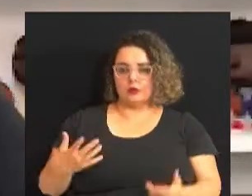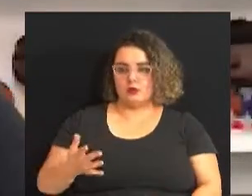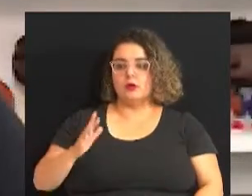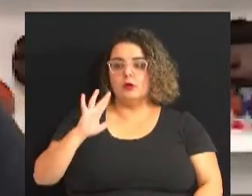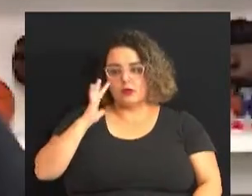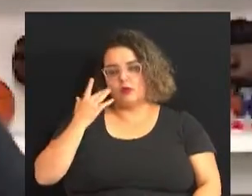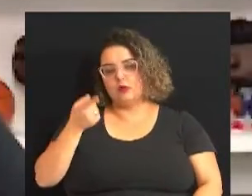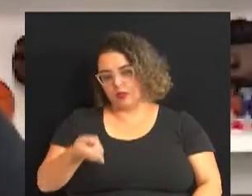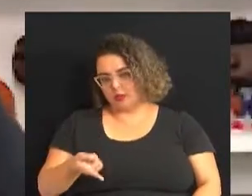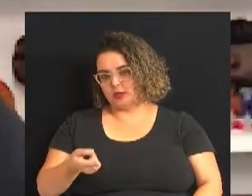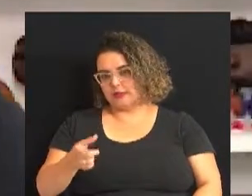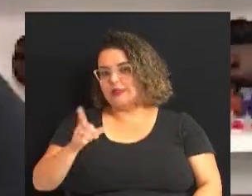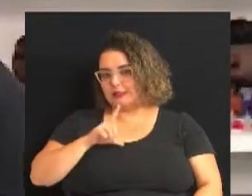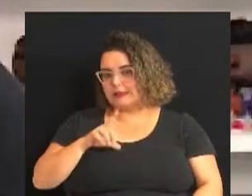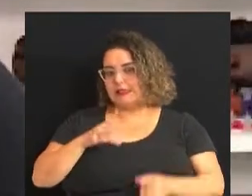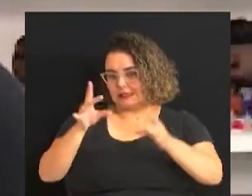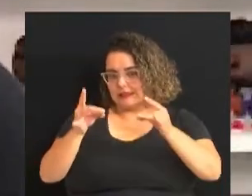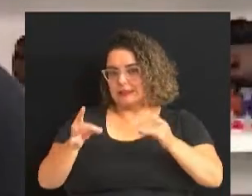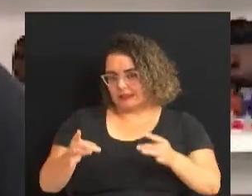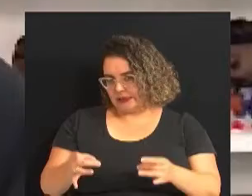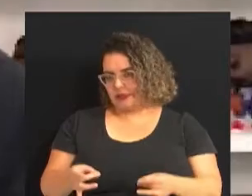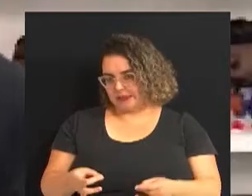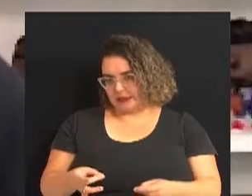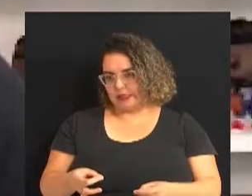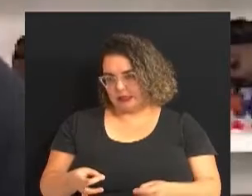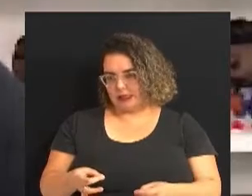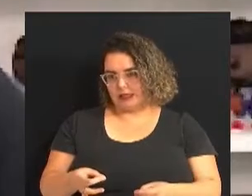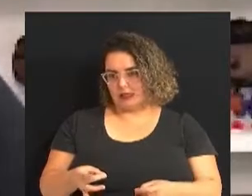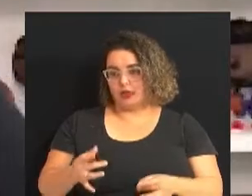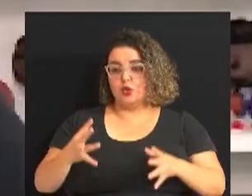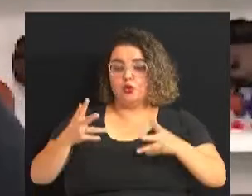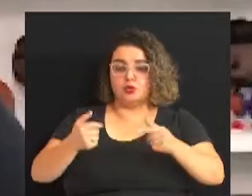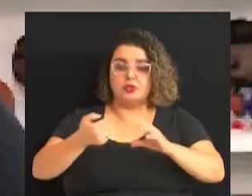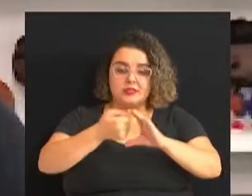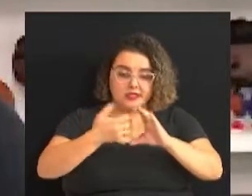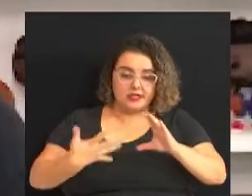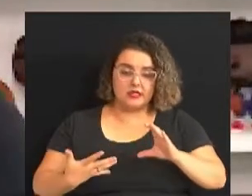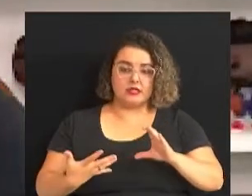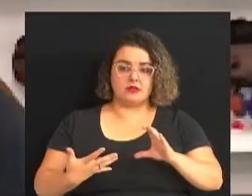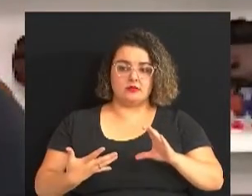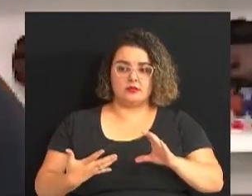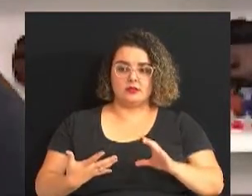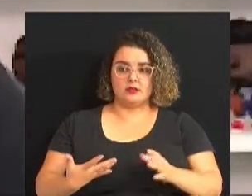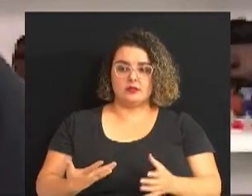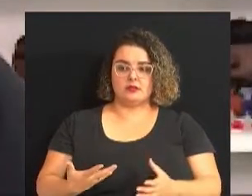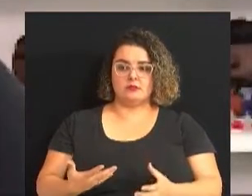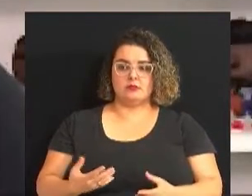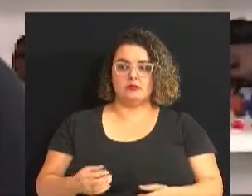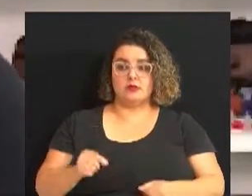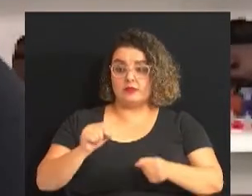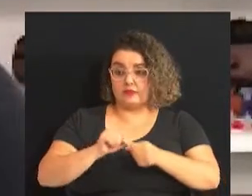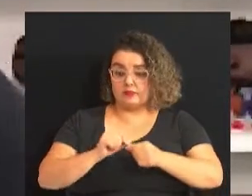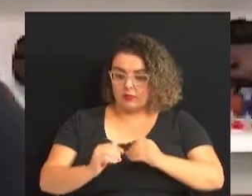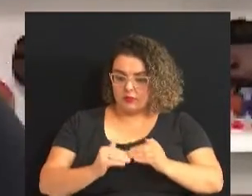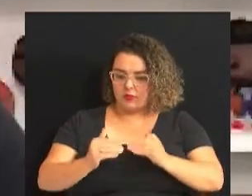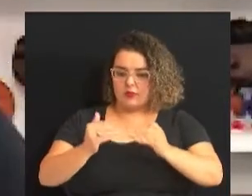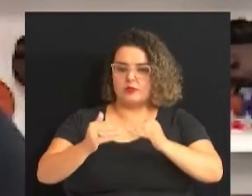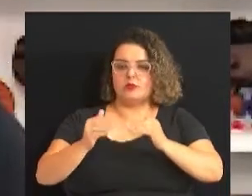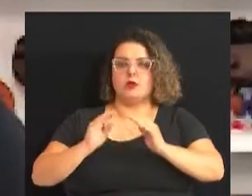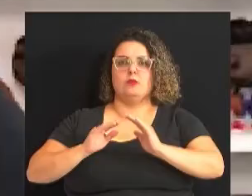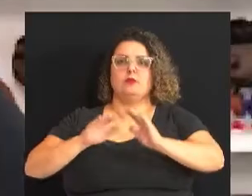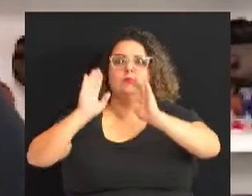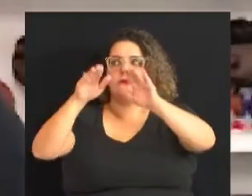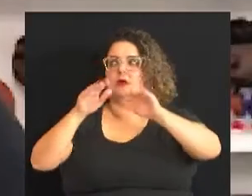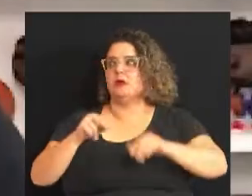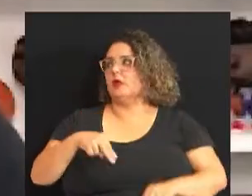tem esses ingredientes, ele tem toda essa característica para fazê-lo de um jogador futuro na